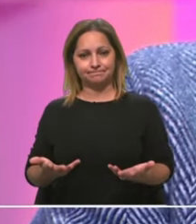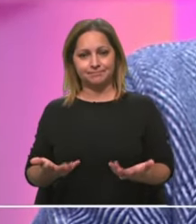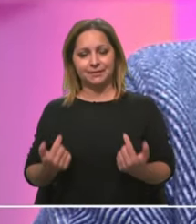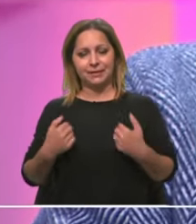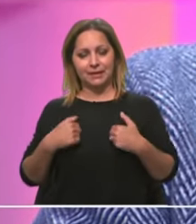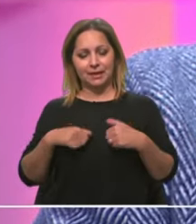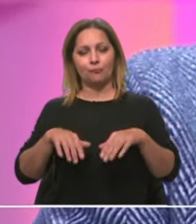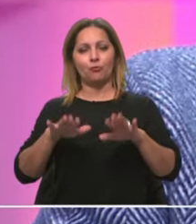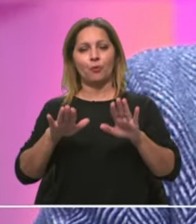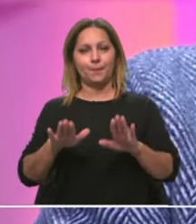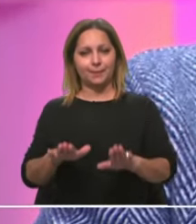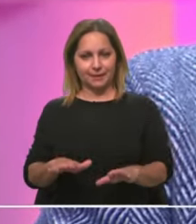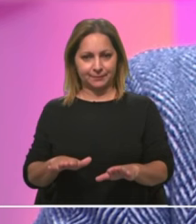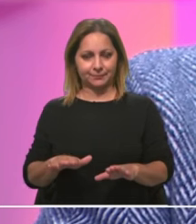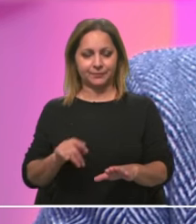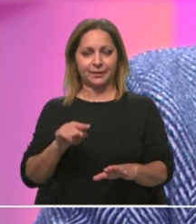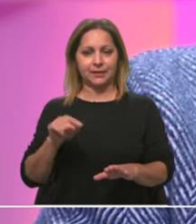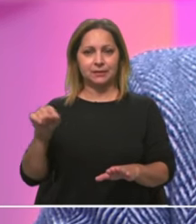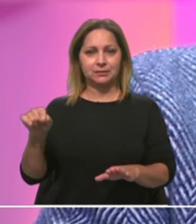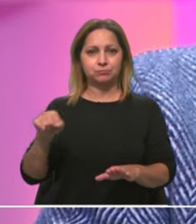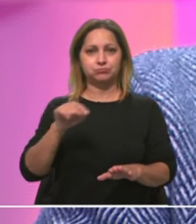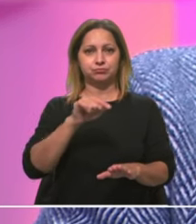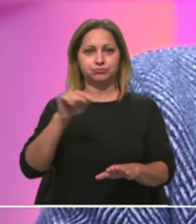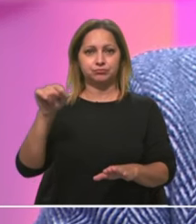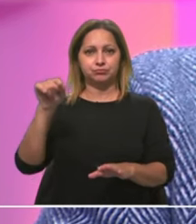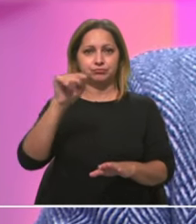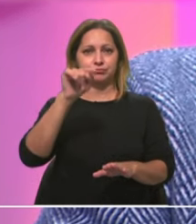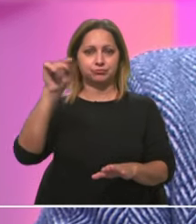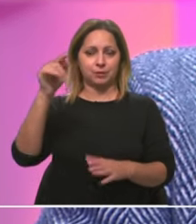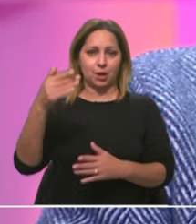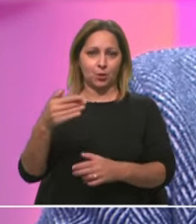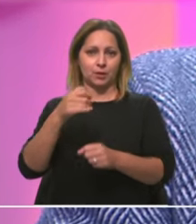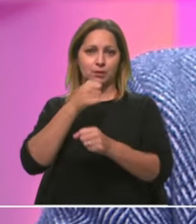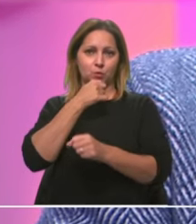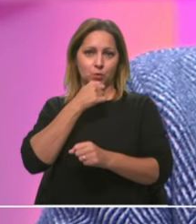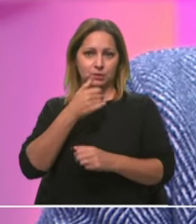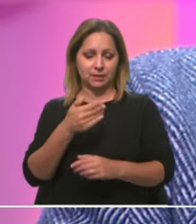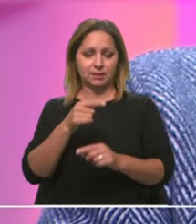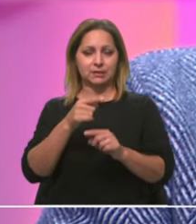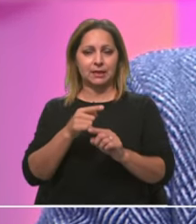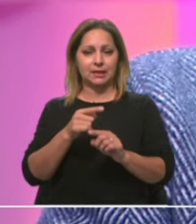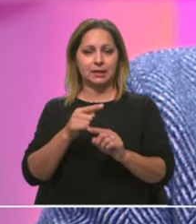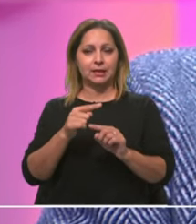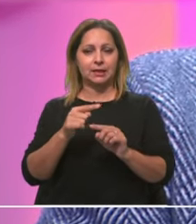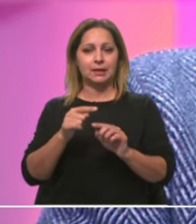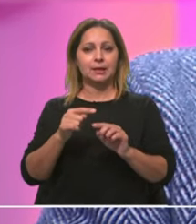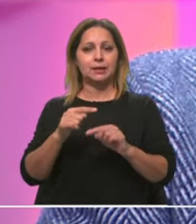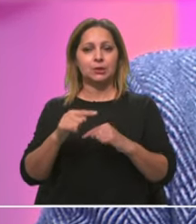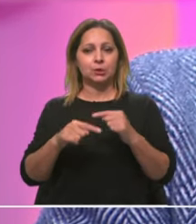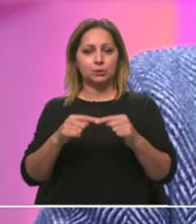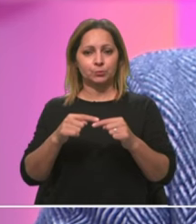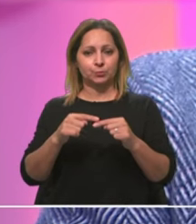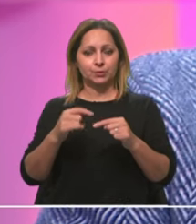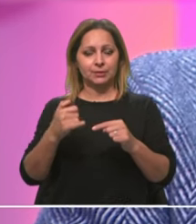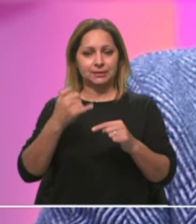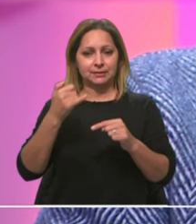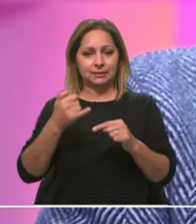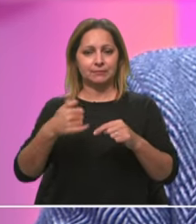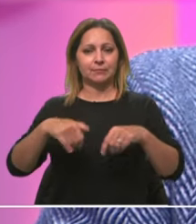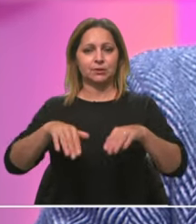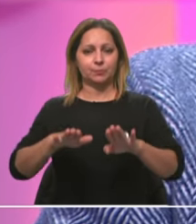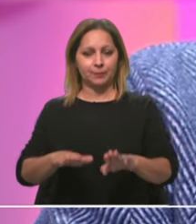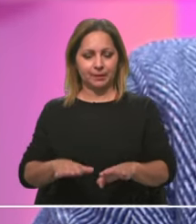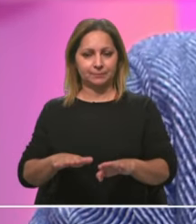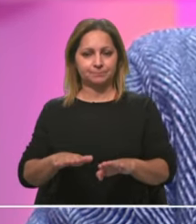parar esta esta digressão não é e é o começo de uma paragem lá mais à frente sim e